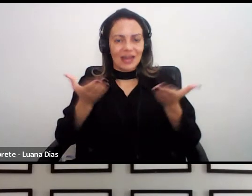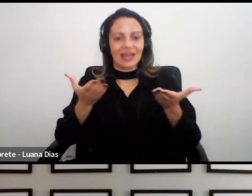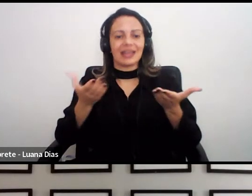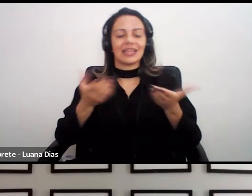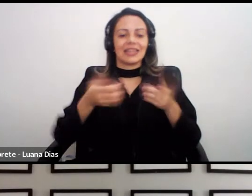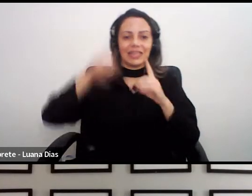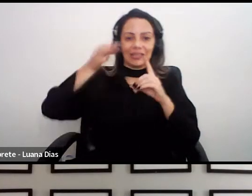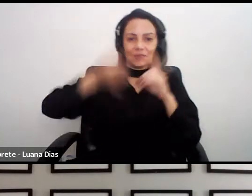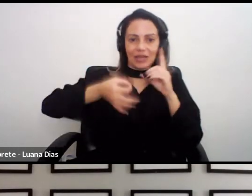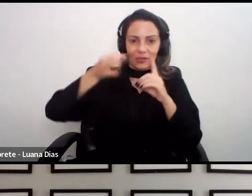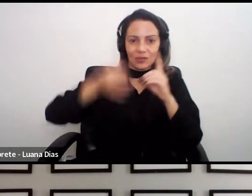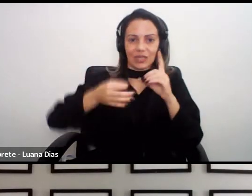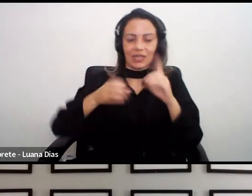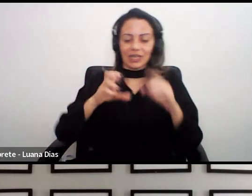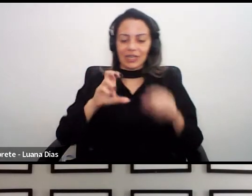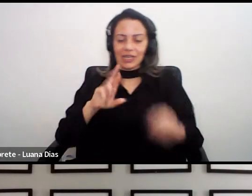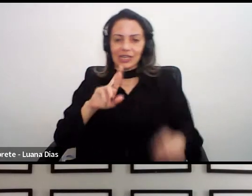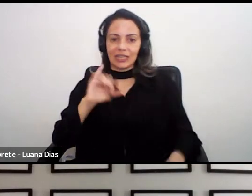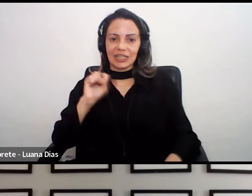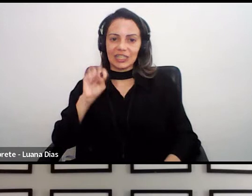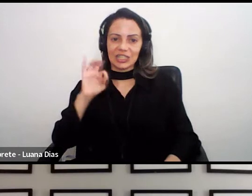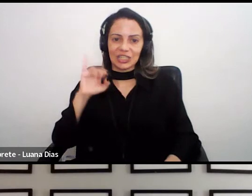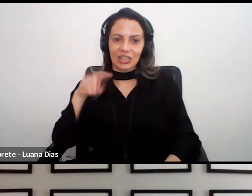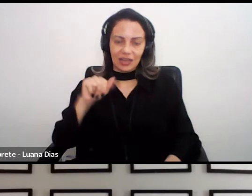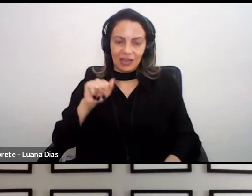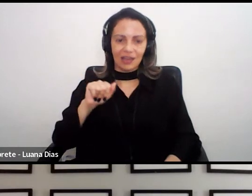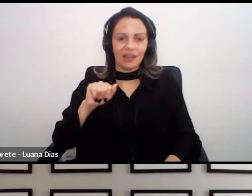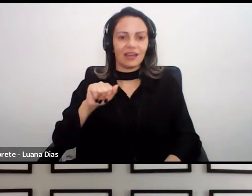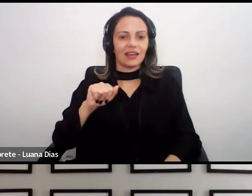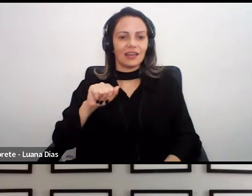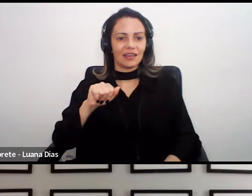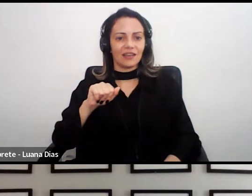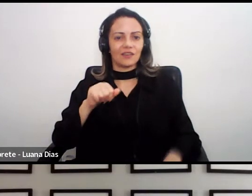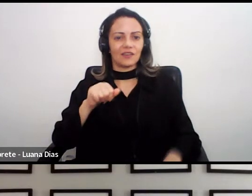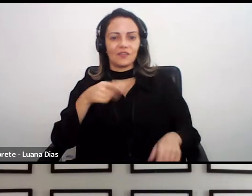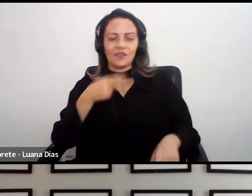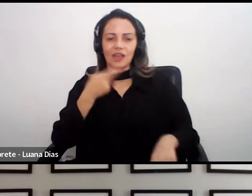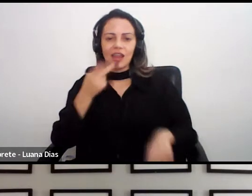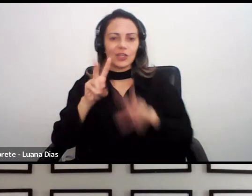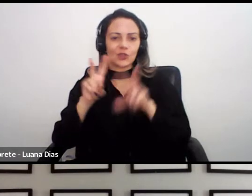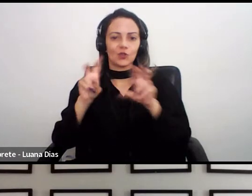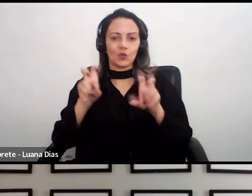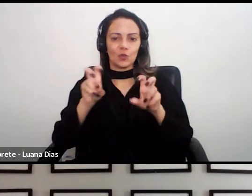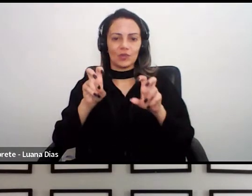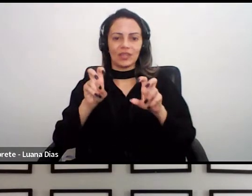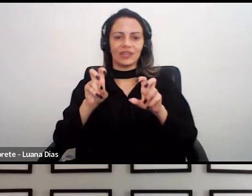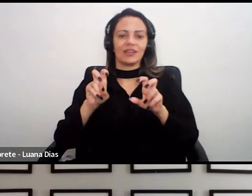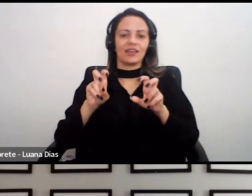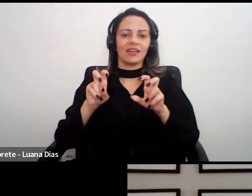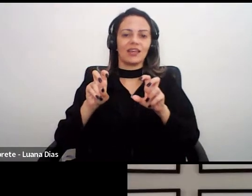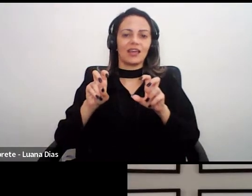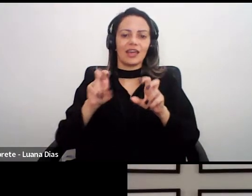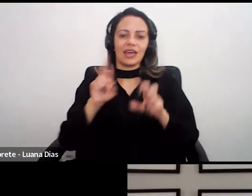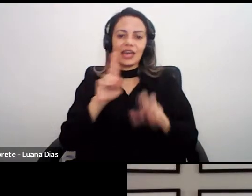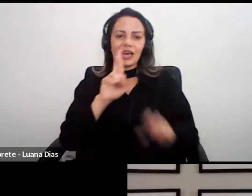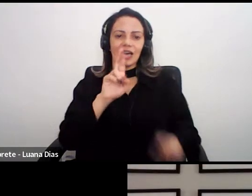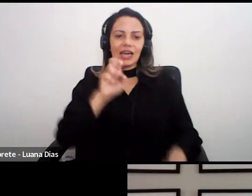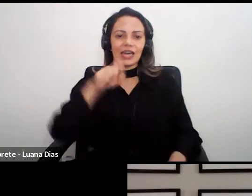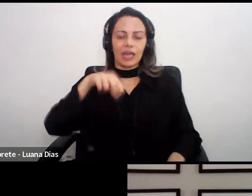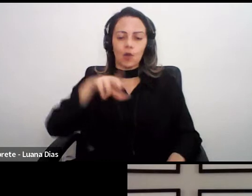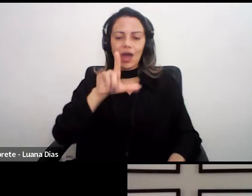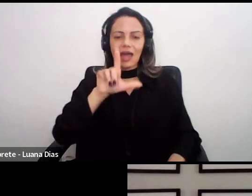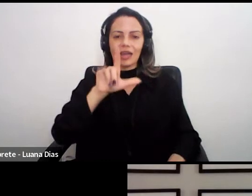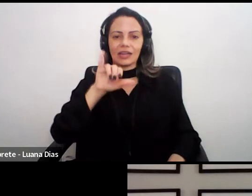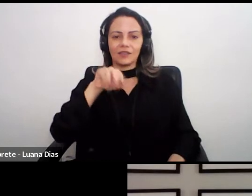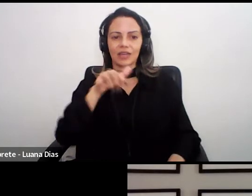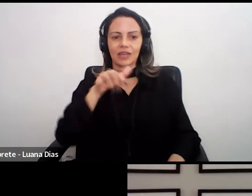do NUPEPAG, que tem como título da palestra Requalificação de Gênero e seus impactos na vida dos jurisdicionados.